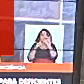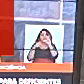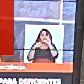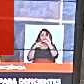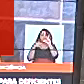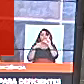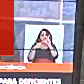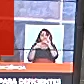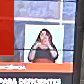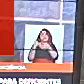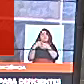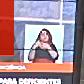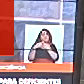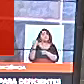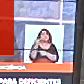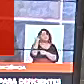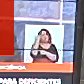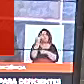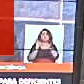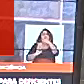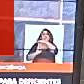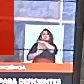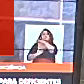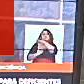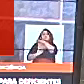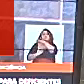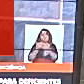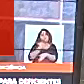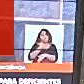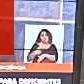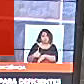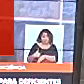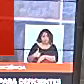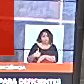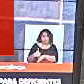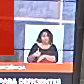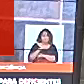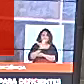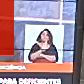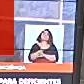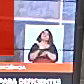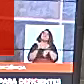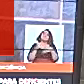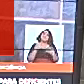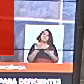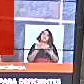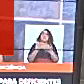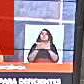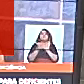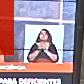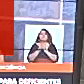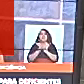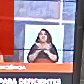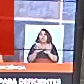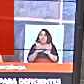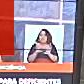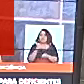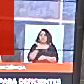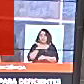emissão ficasse a cargo de alguma instituição pública. No mais, a gente coloca a Defensoria Pública à disposição